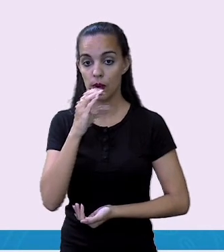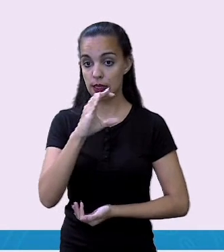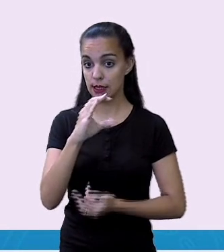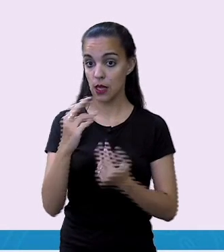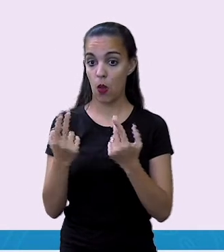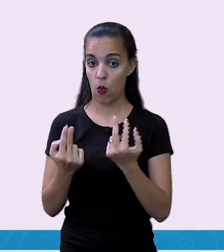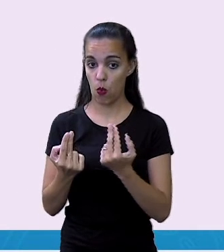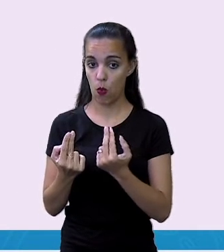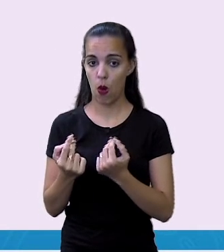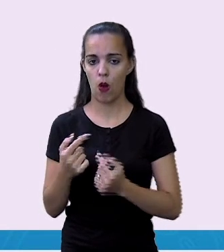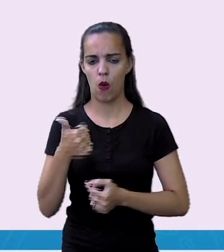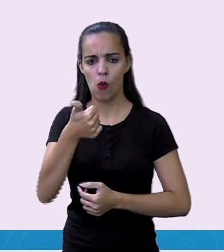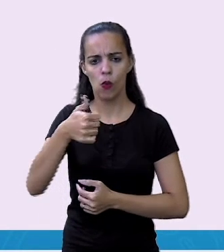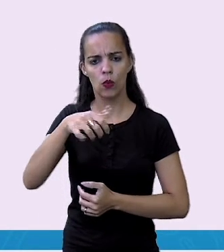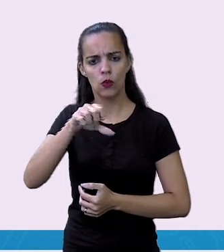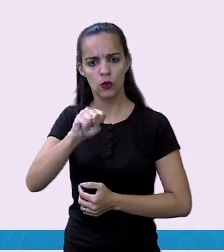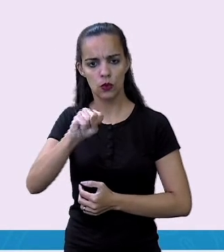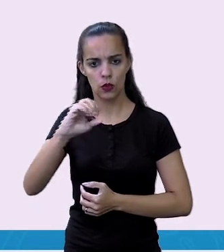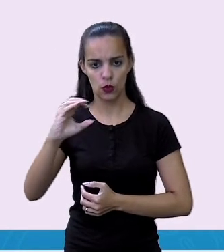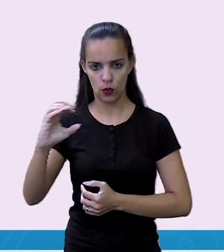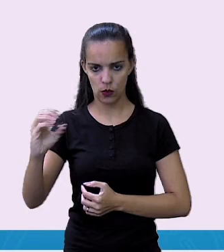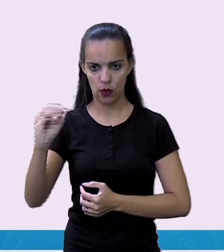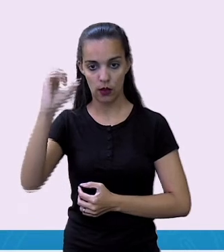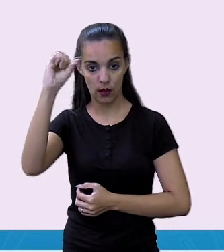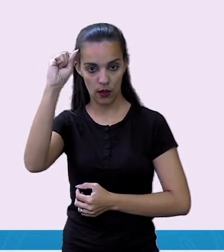ser 180,